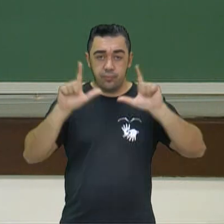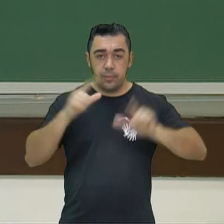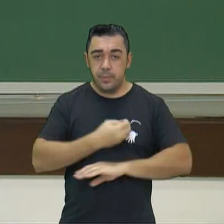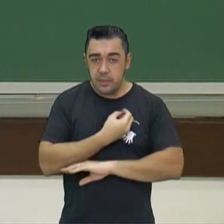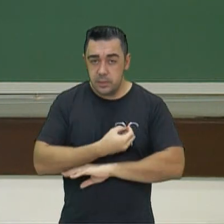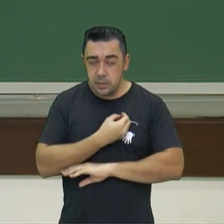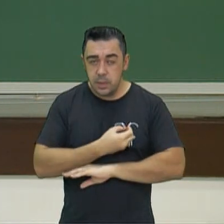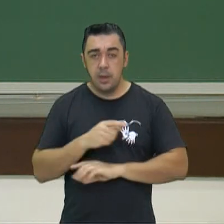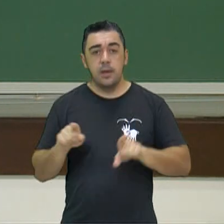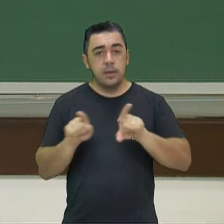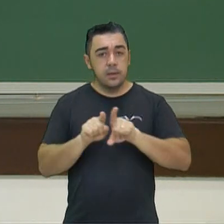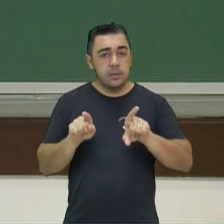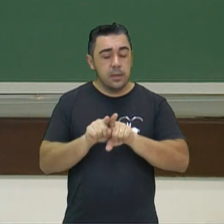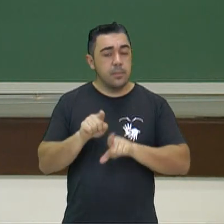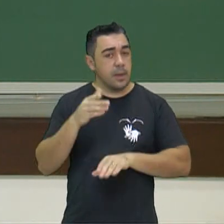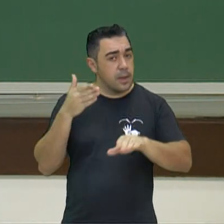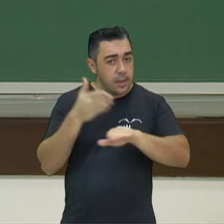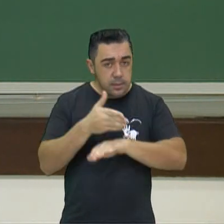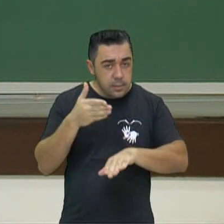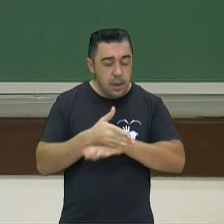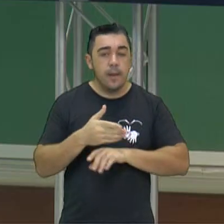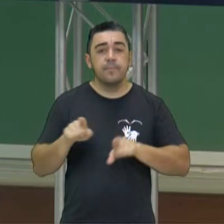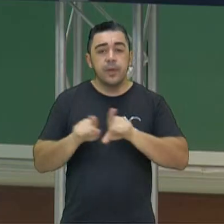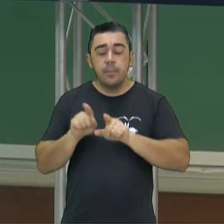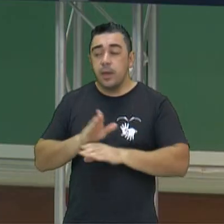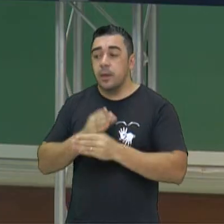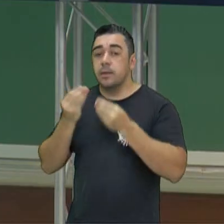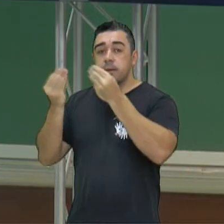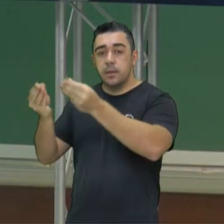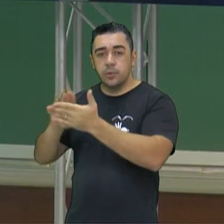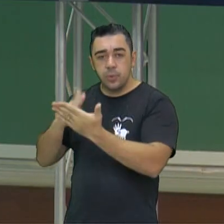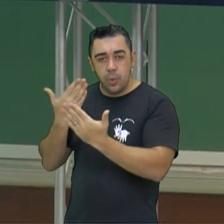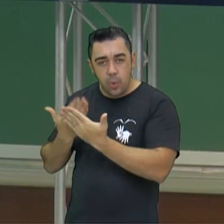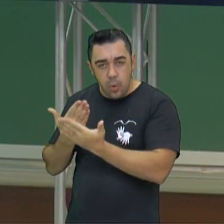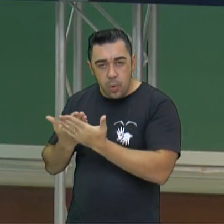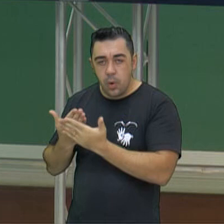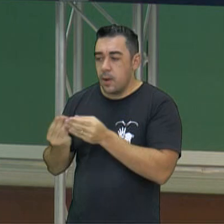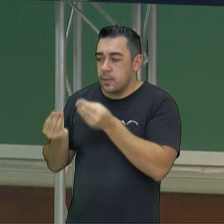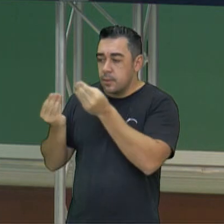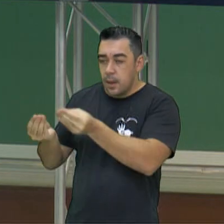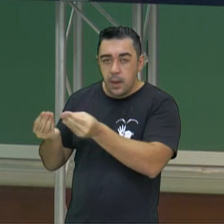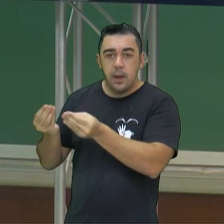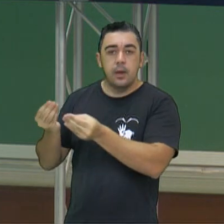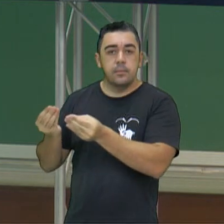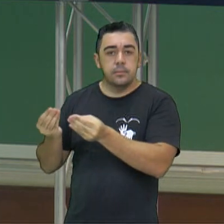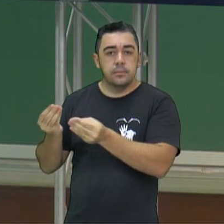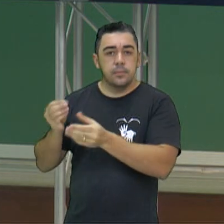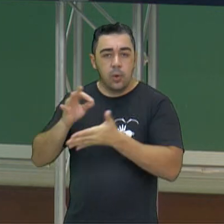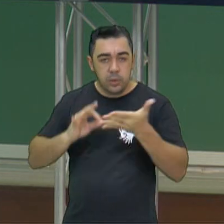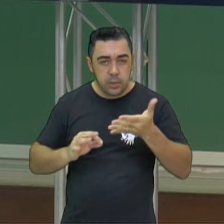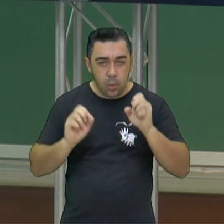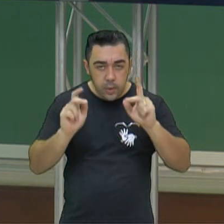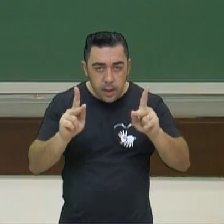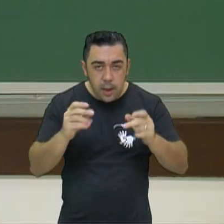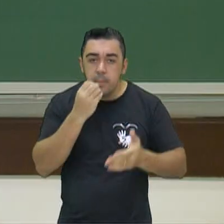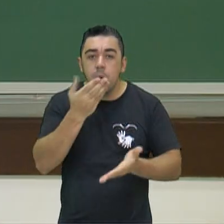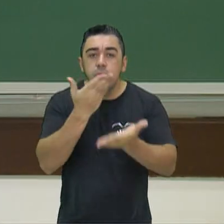parte da presença, não esqueçam de devolver o trabalho que vocês pegaram na escola, ok?